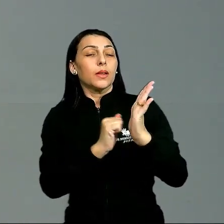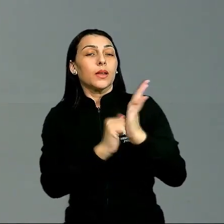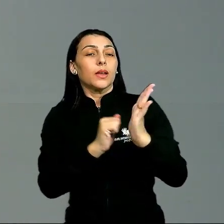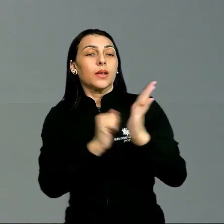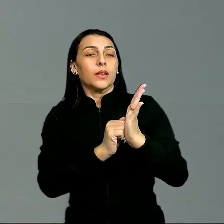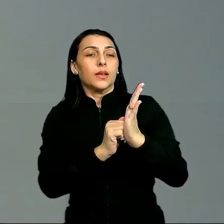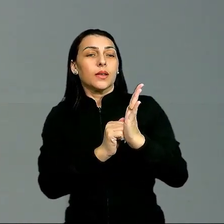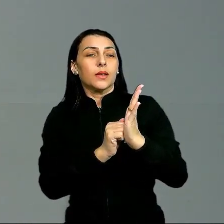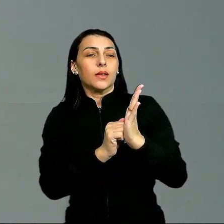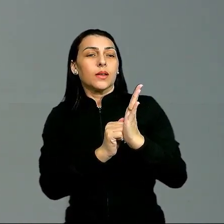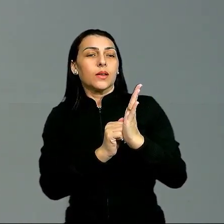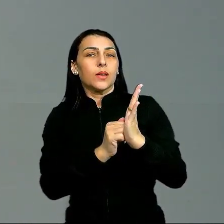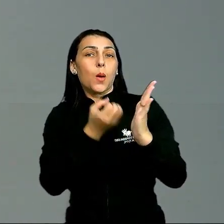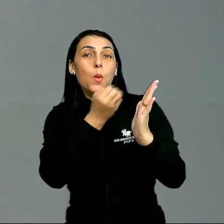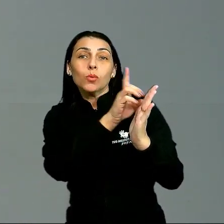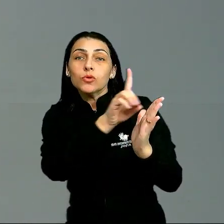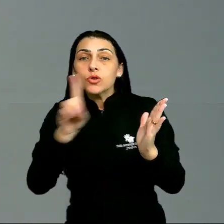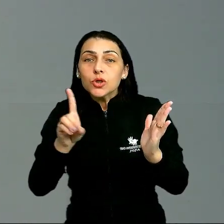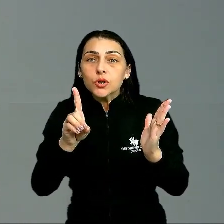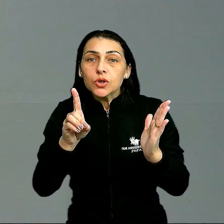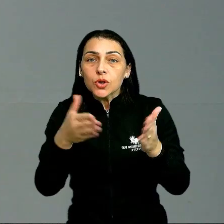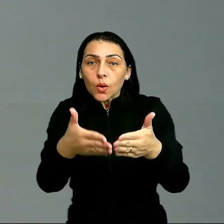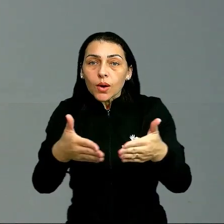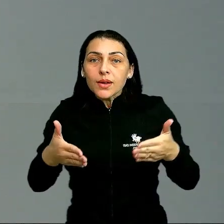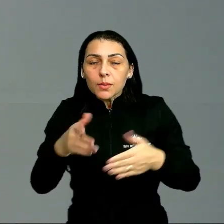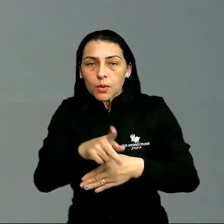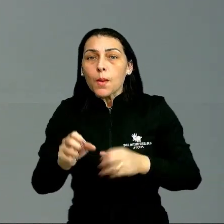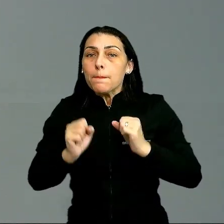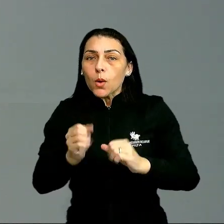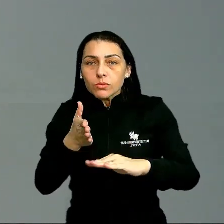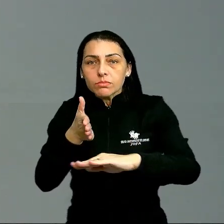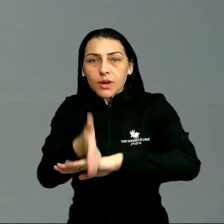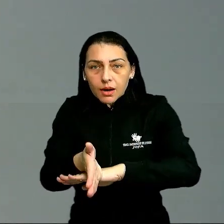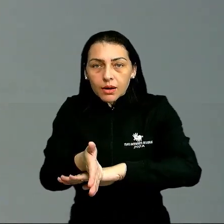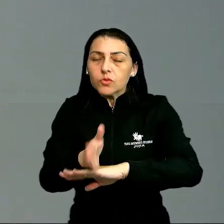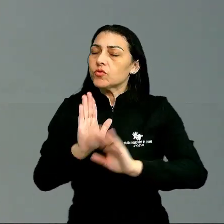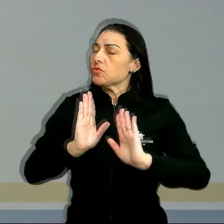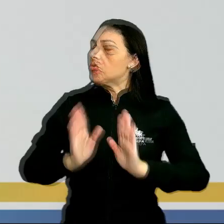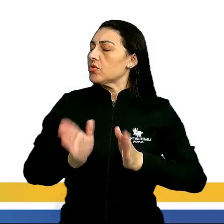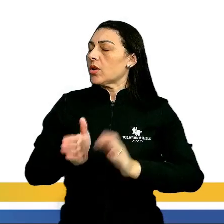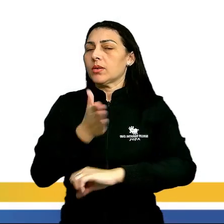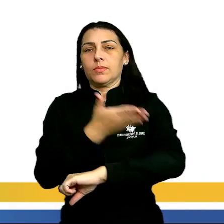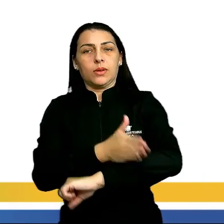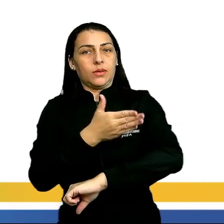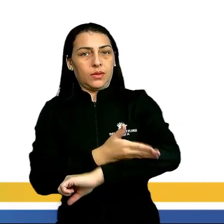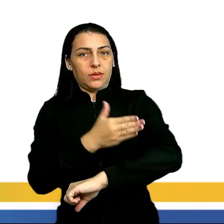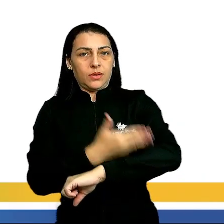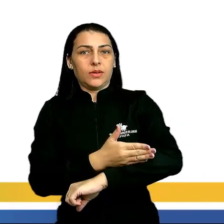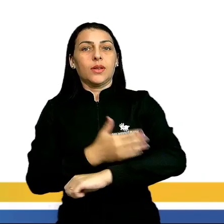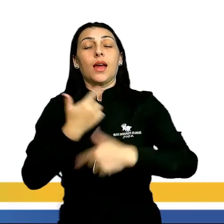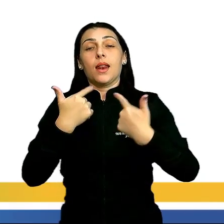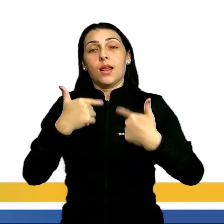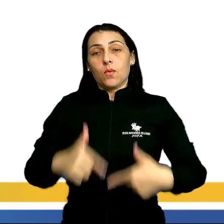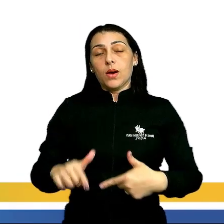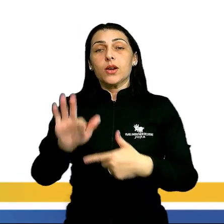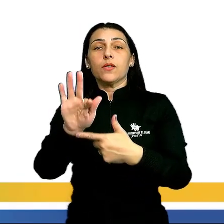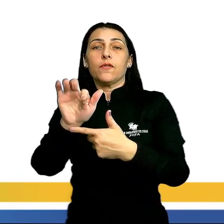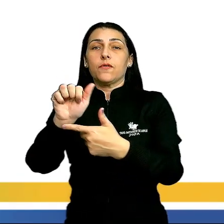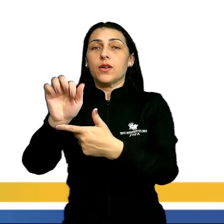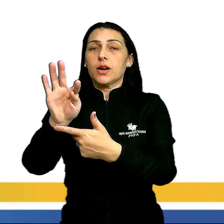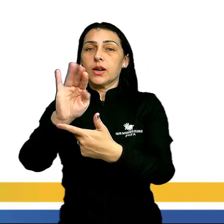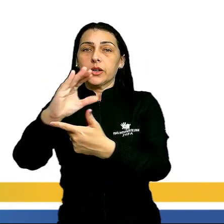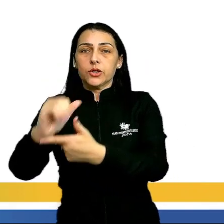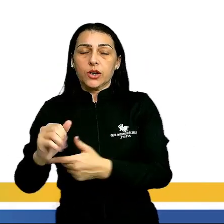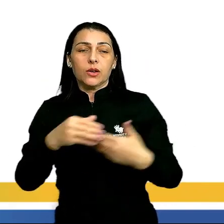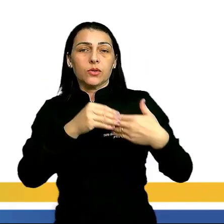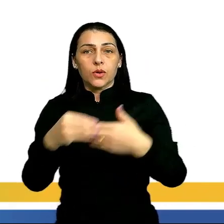porta e você diz: bom dia, com licença, professor, posso entrar? Você já está praticando essa função da linguagem, que é a função fática. E